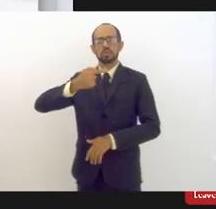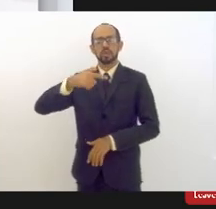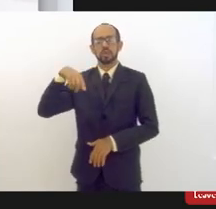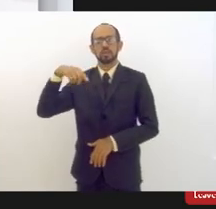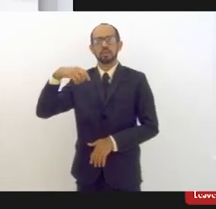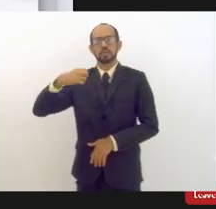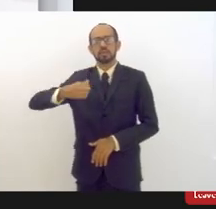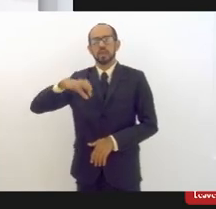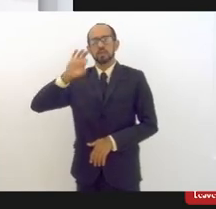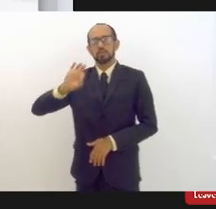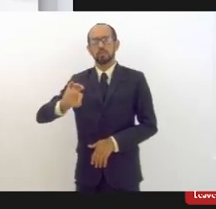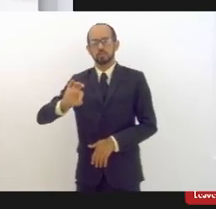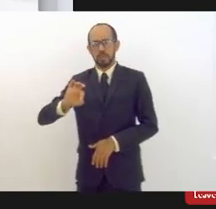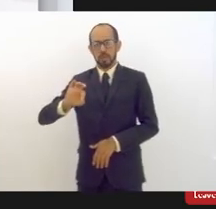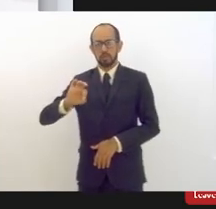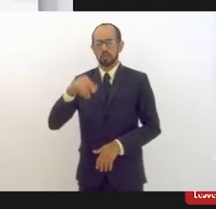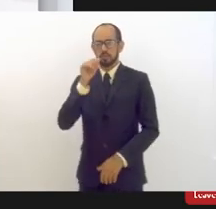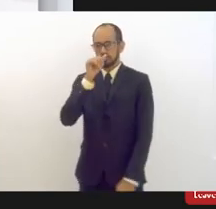76,31%.